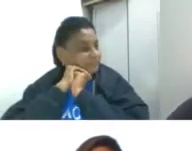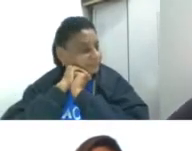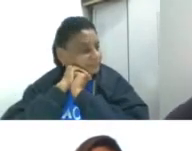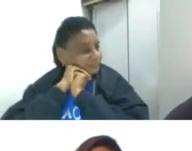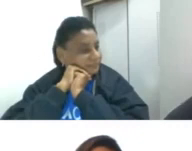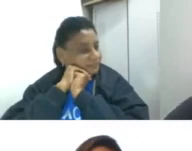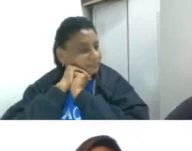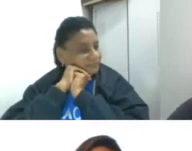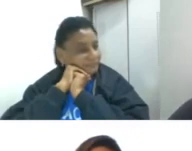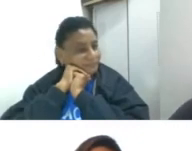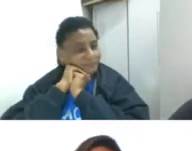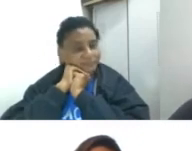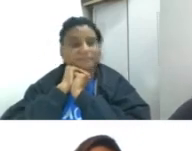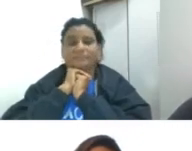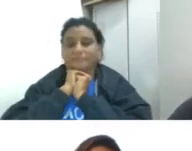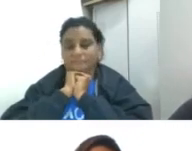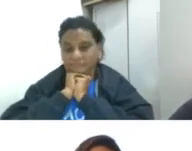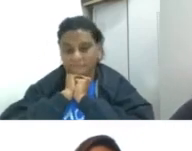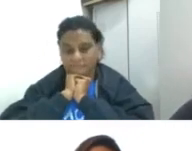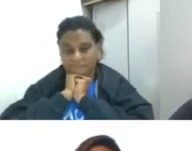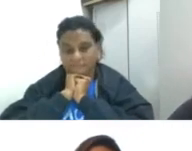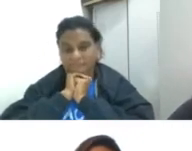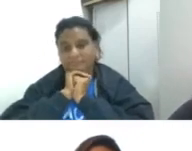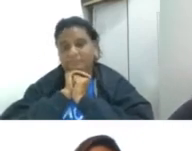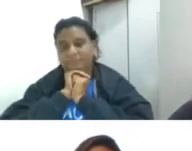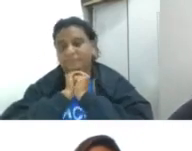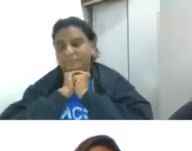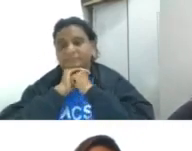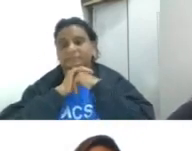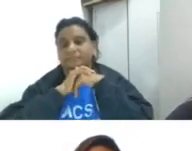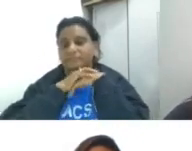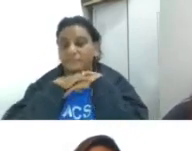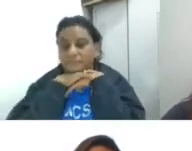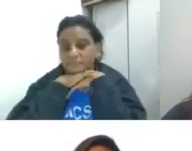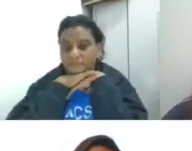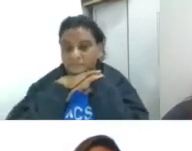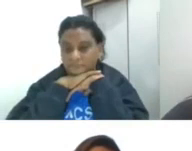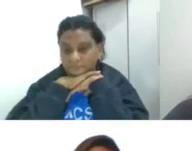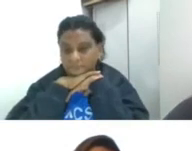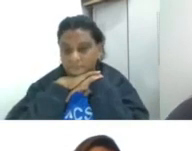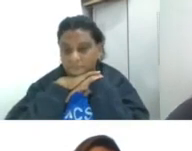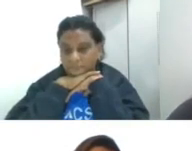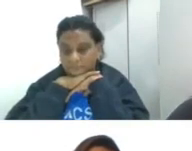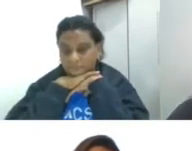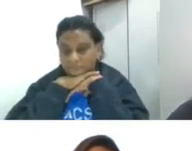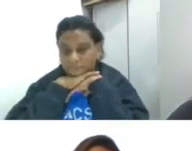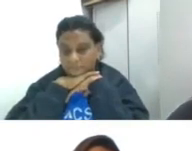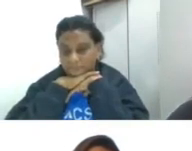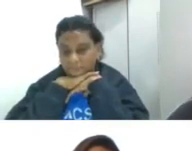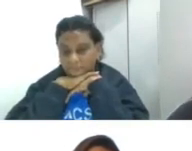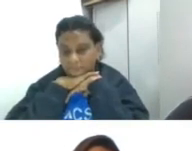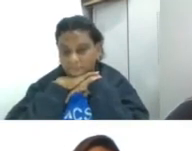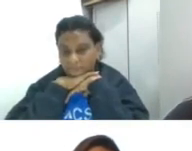mês quando ele começa a apresentar os efeitos adversos ele acredita que naquele momento o medicamento não esteja fazendo muito bem para ele isso pode ser um fator